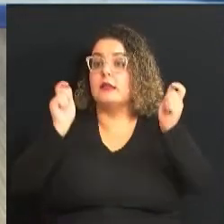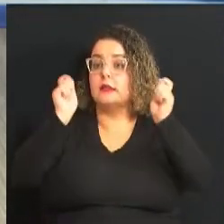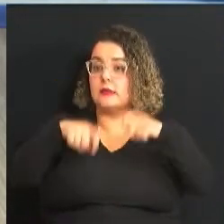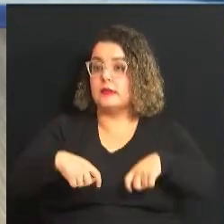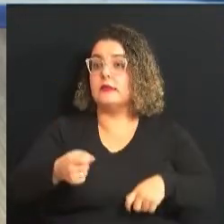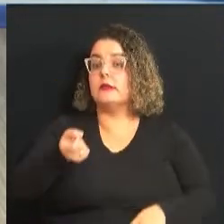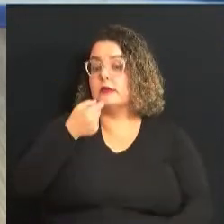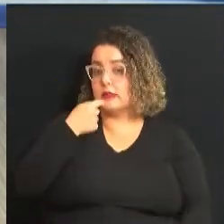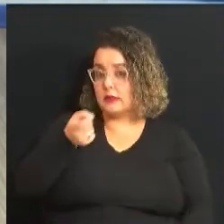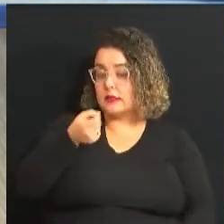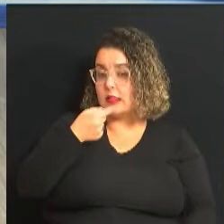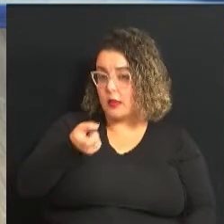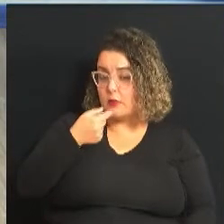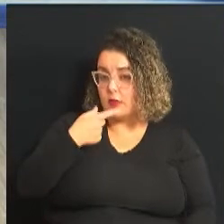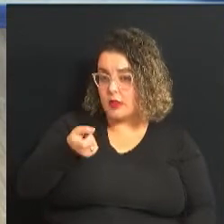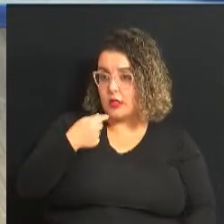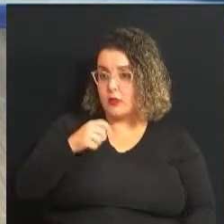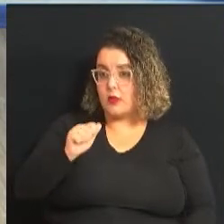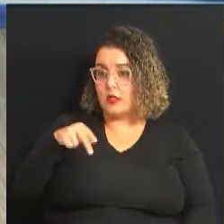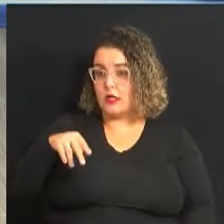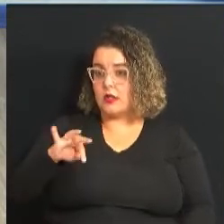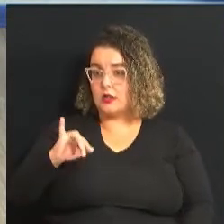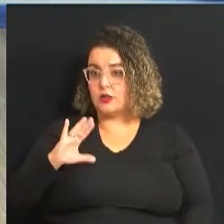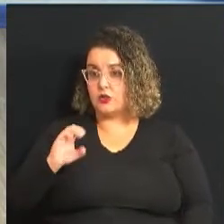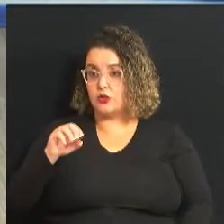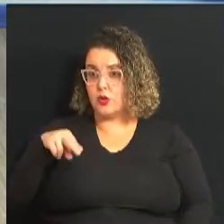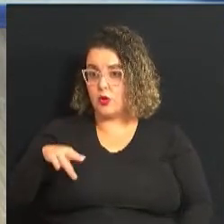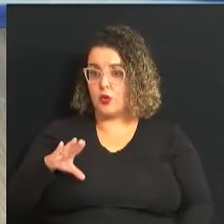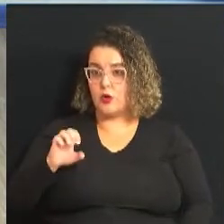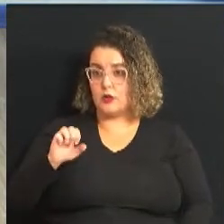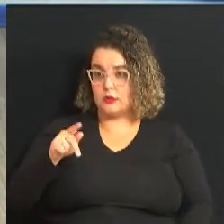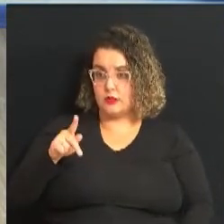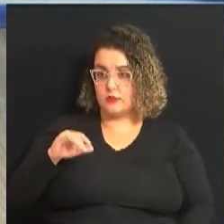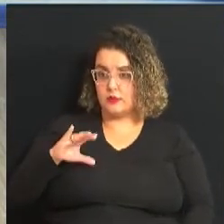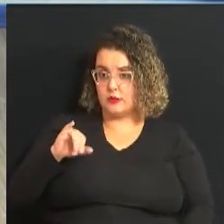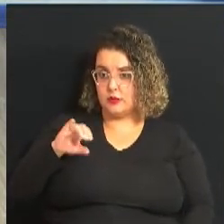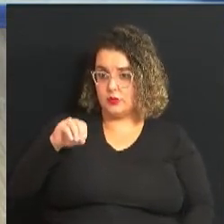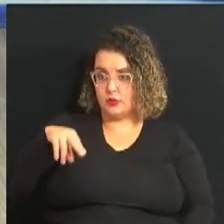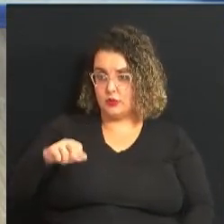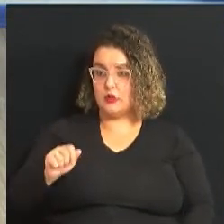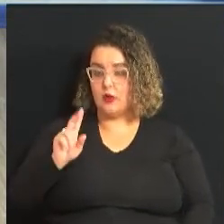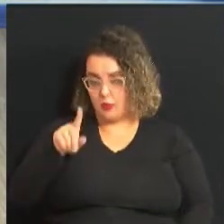pílula anticoncepcional? É isso que a senhora respondeu agora.